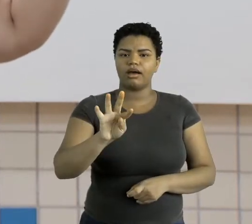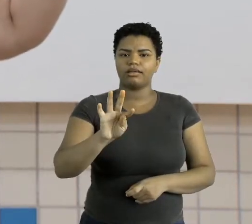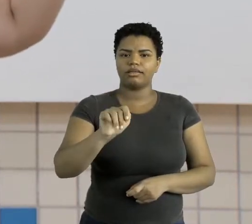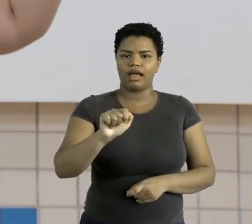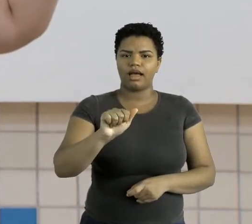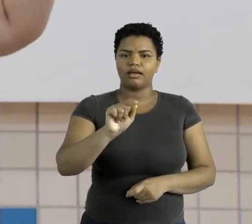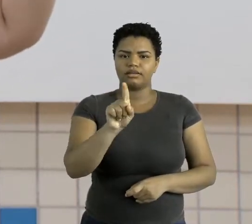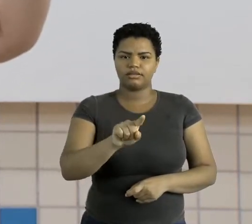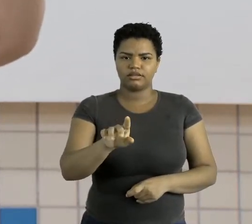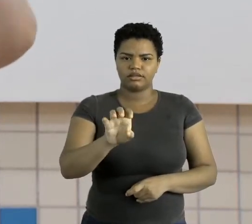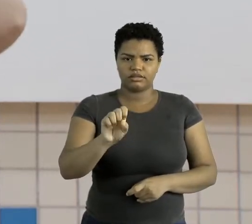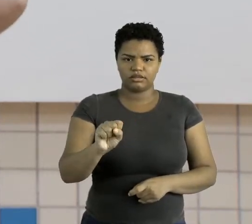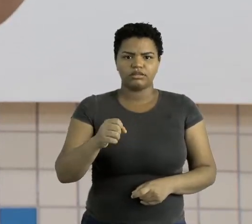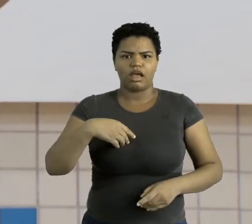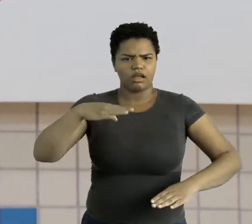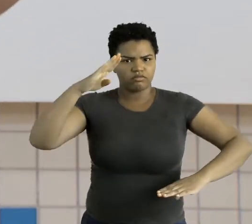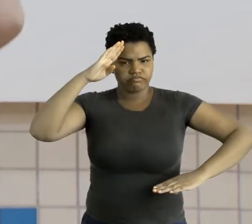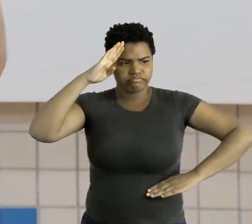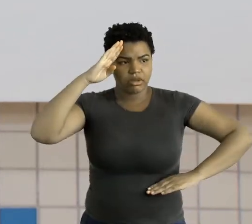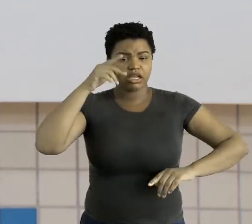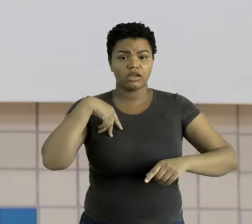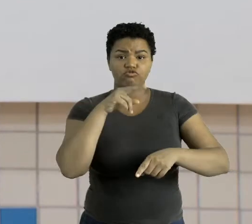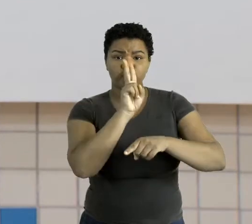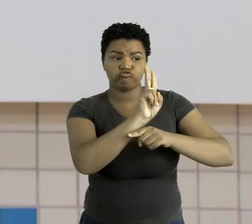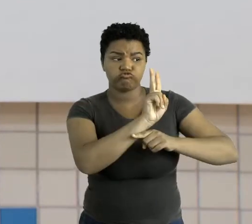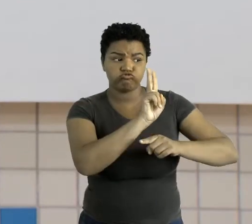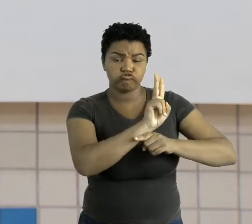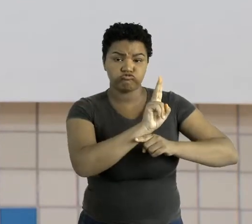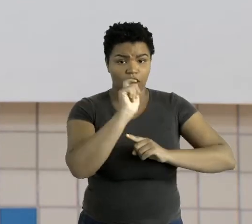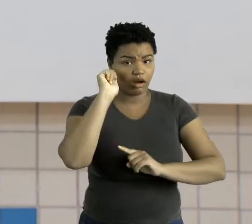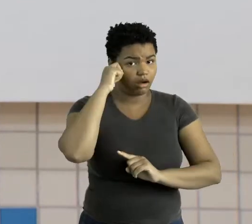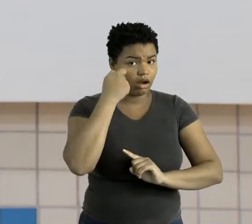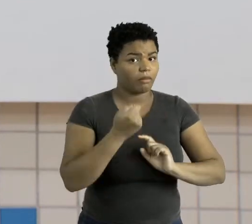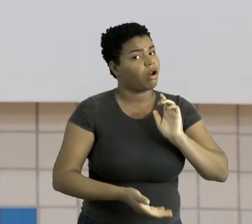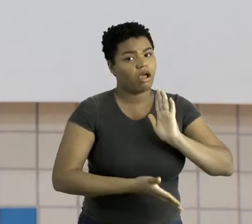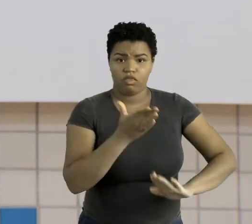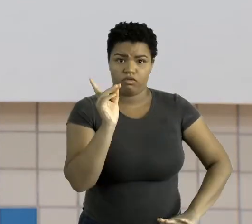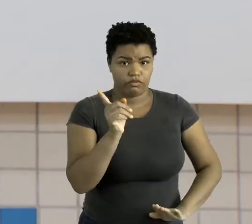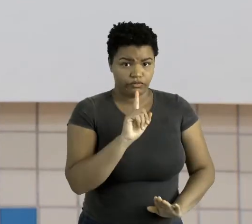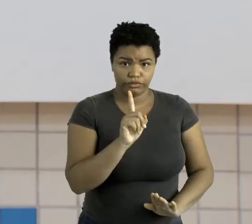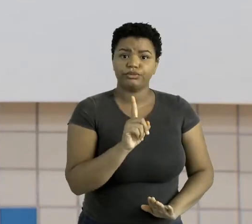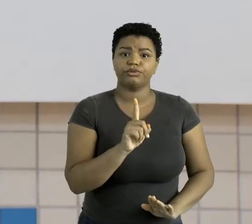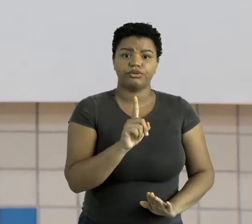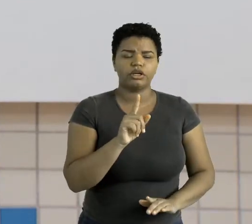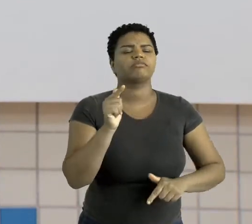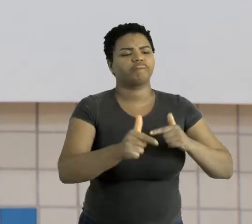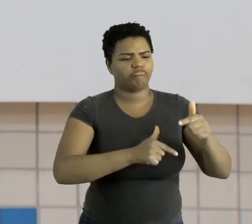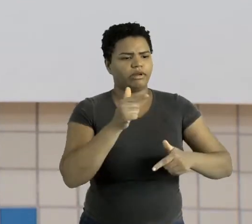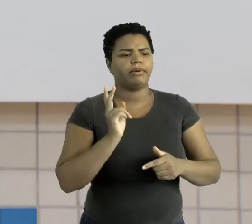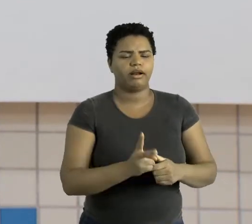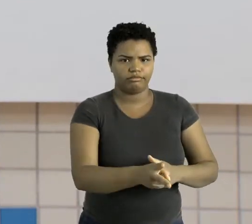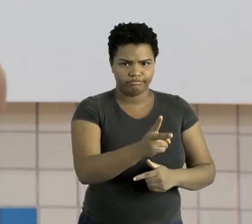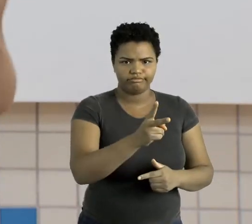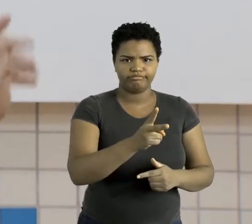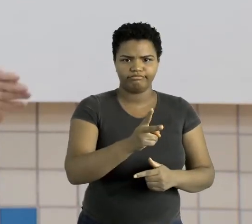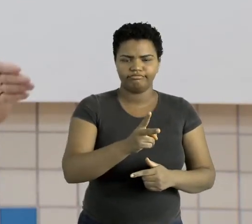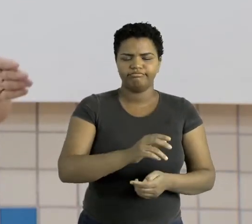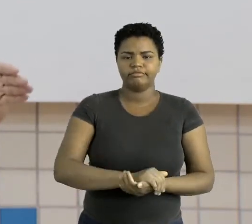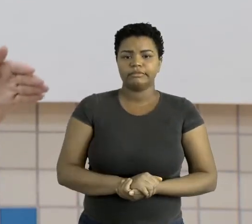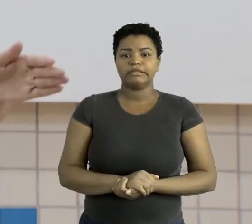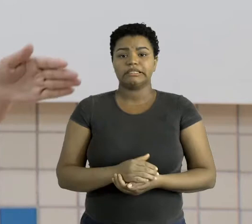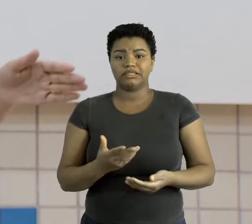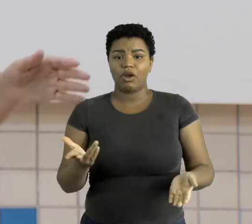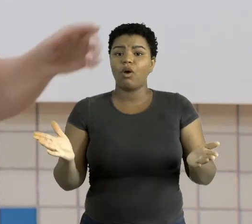que ficavam cuidando dos negros para que eles não fugissem e que eles trabalhassem direitinho. Então, os que